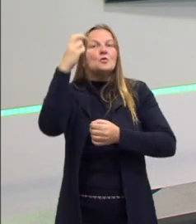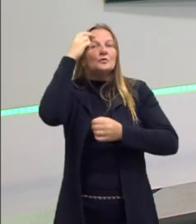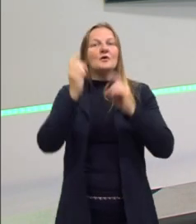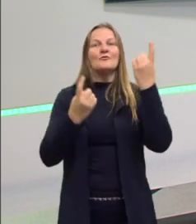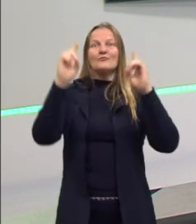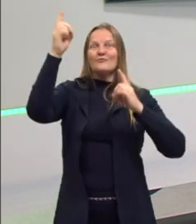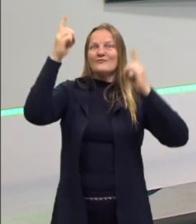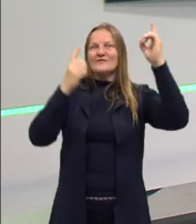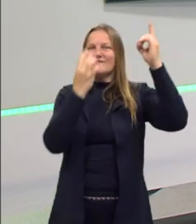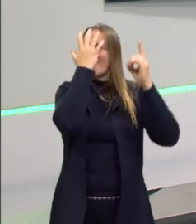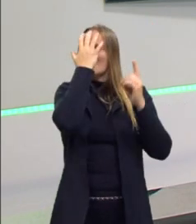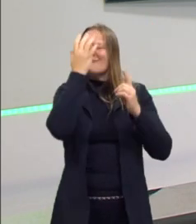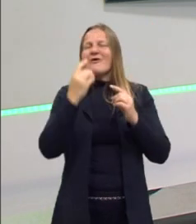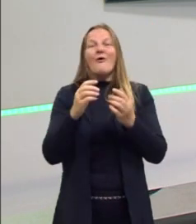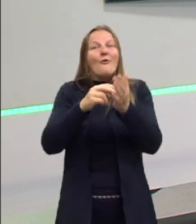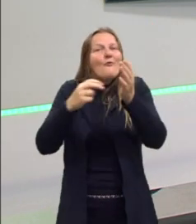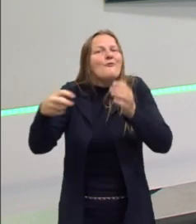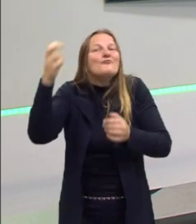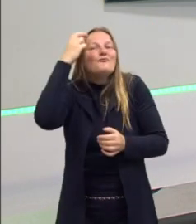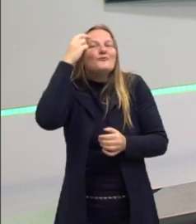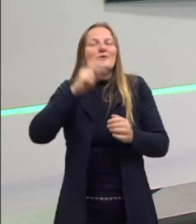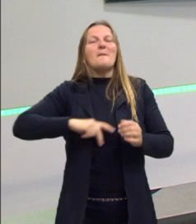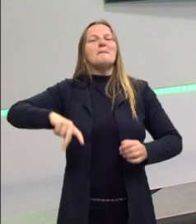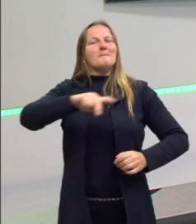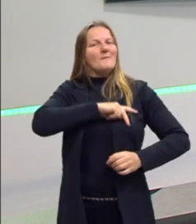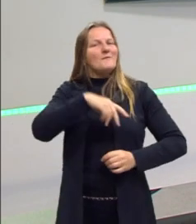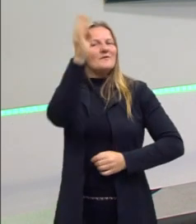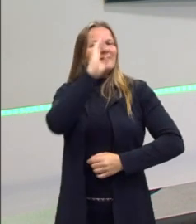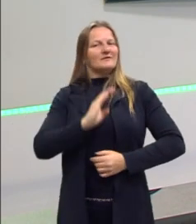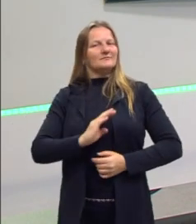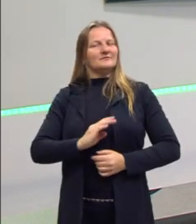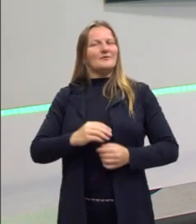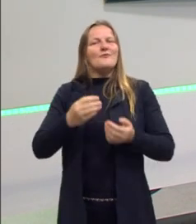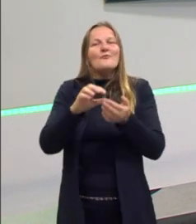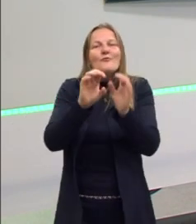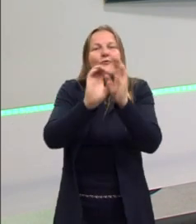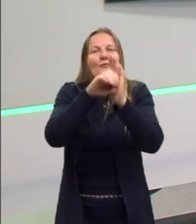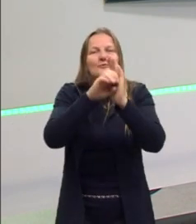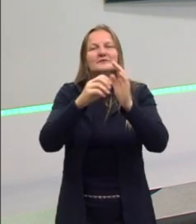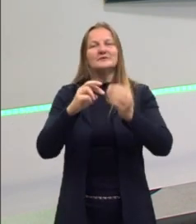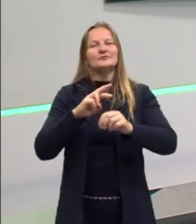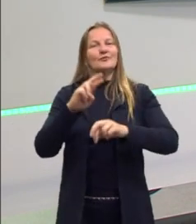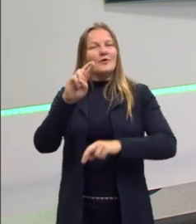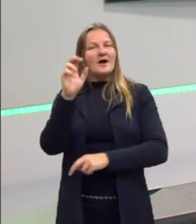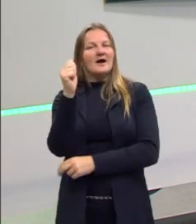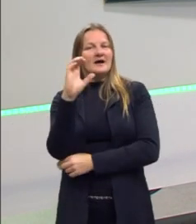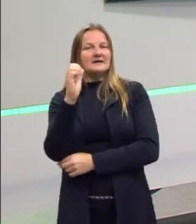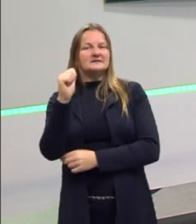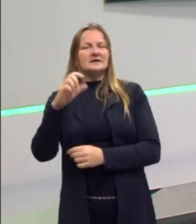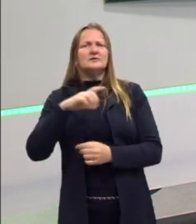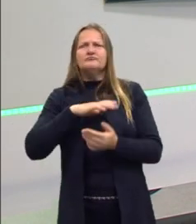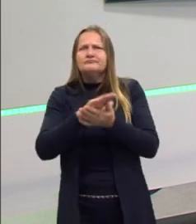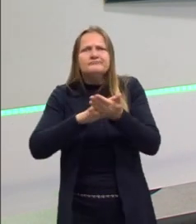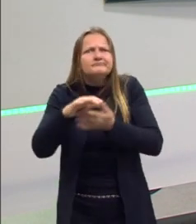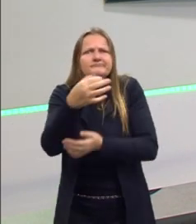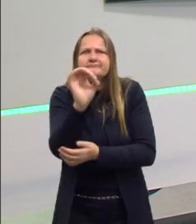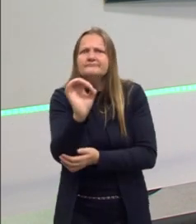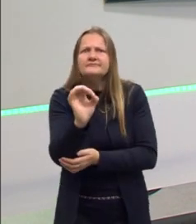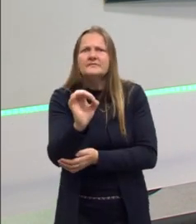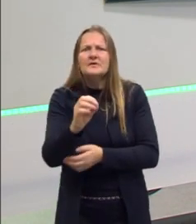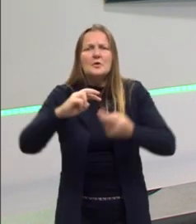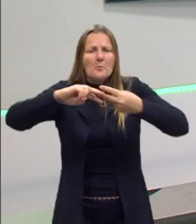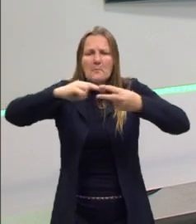brasileira e ele vai falar aqui um pouquinho sobre essa questão do conceito de raça né ele vai dizer não é uma